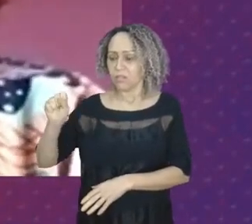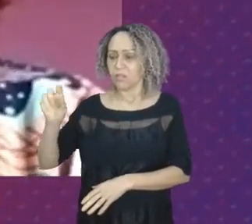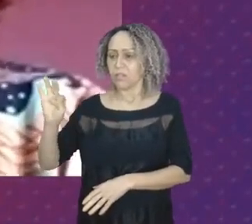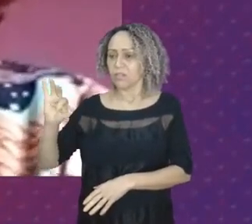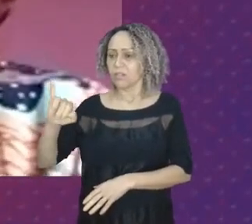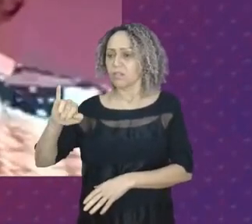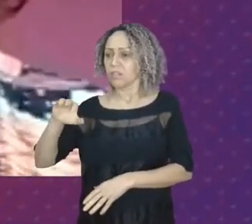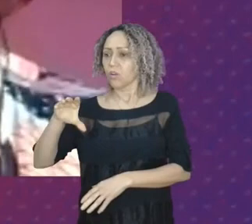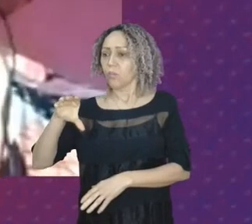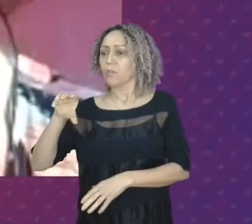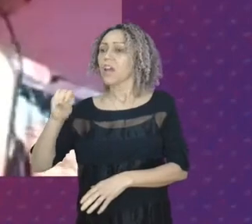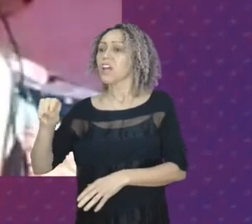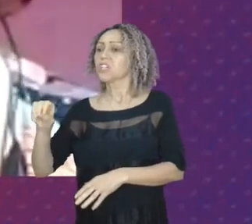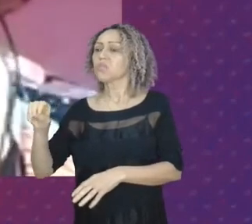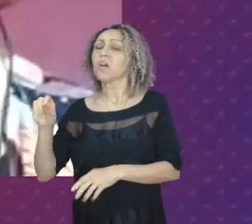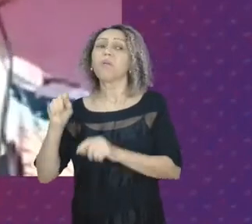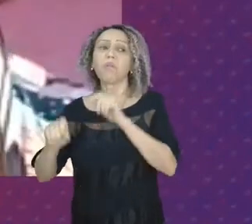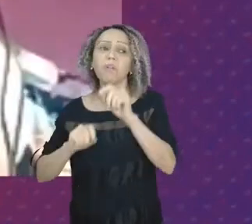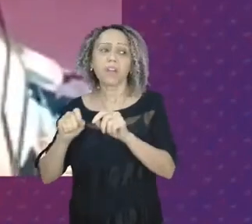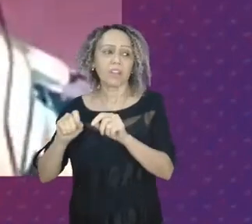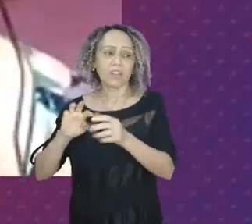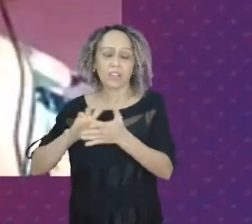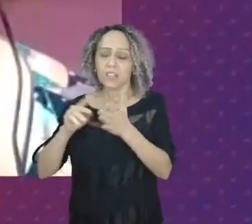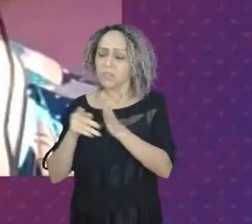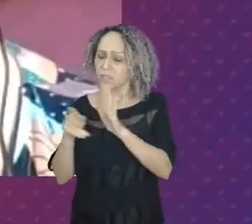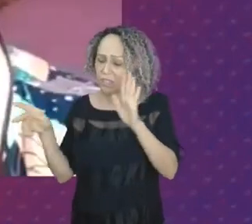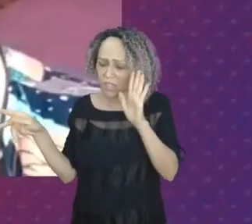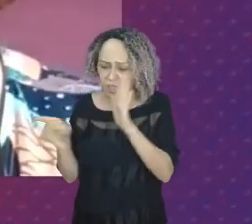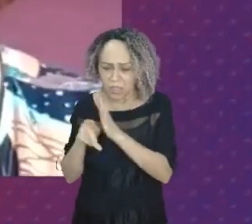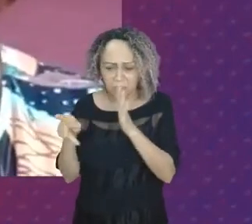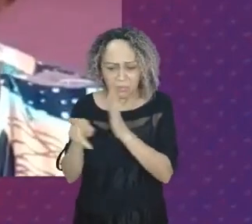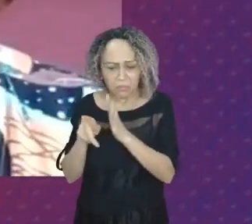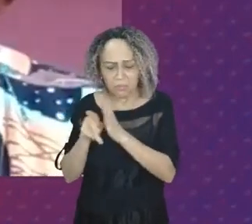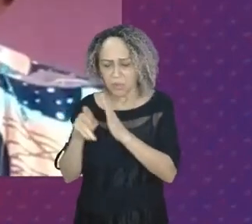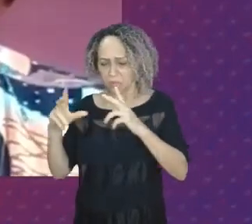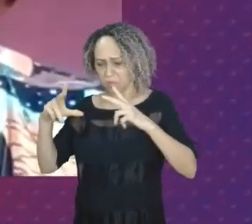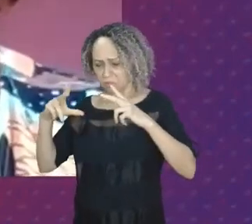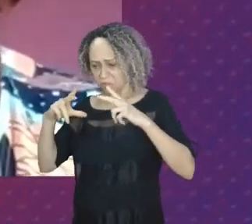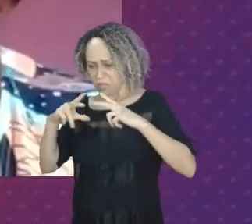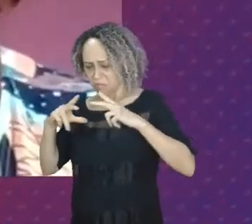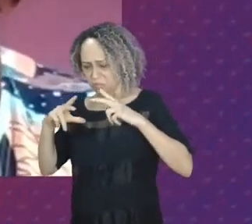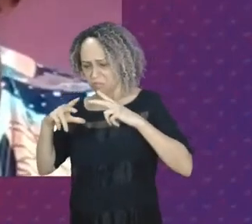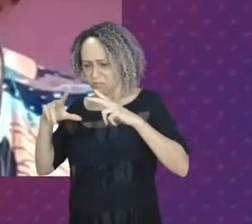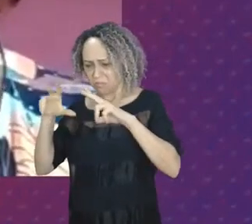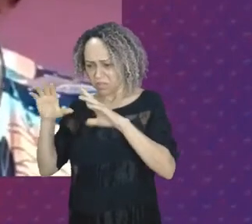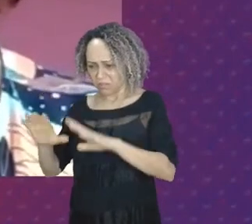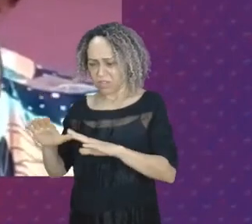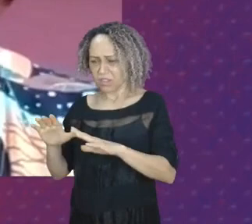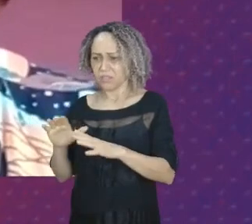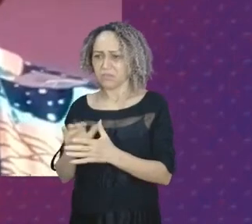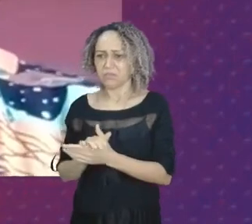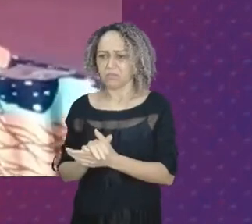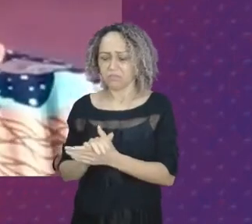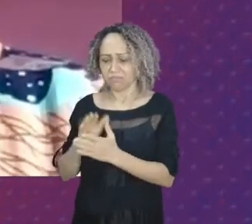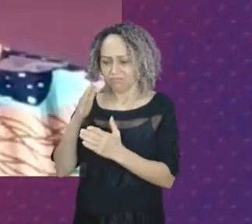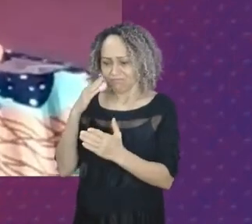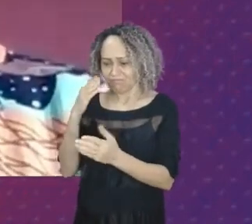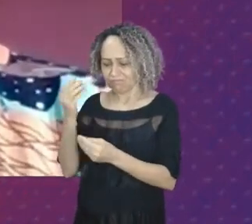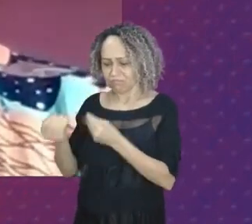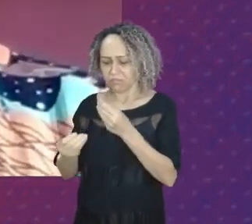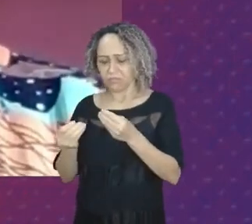intervenção do público num ambiente considerado privado. Então, a gente vai ter aí o surgimento de categorias